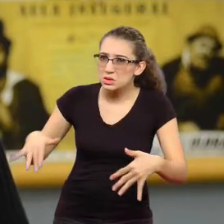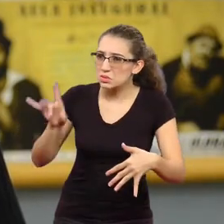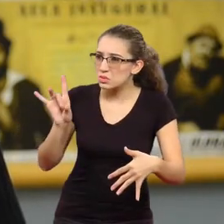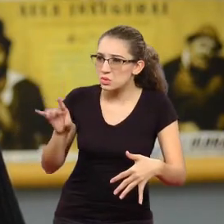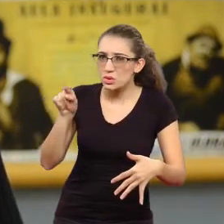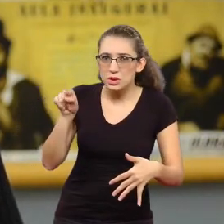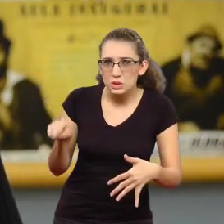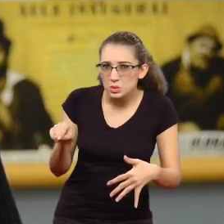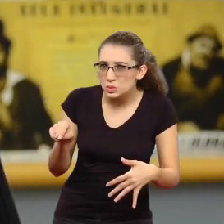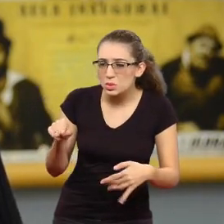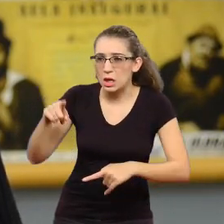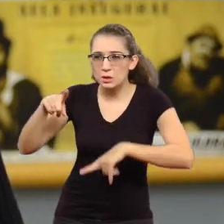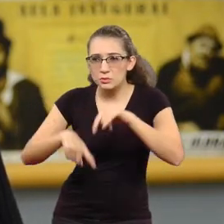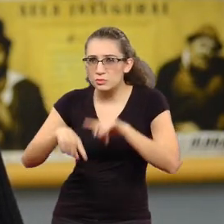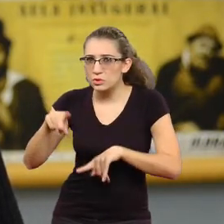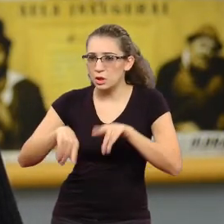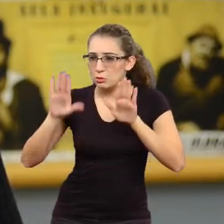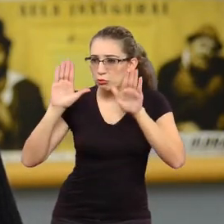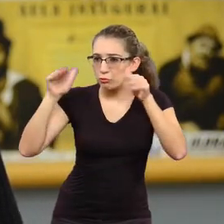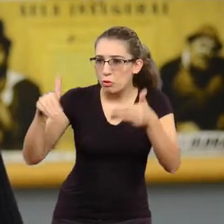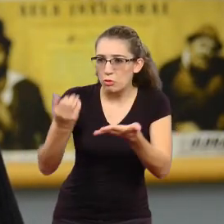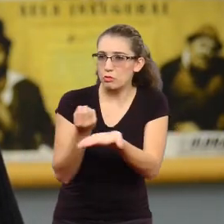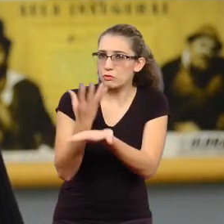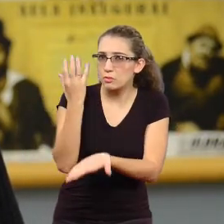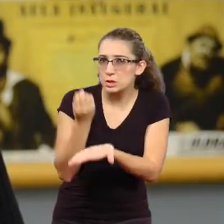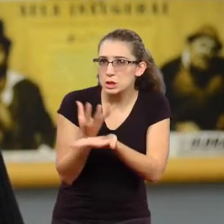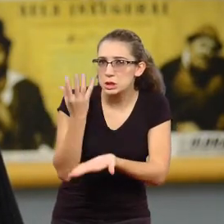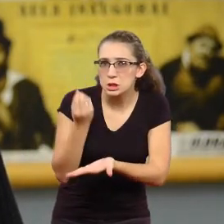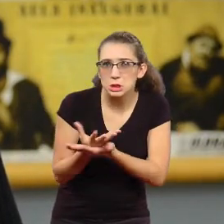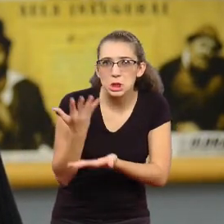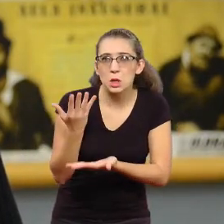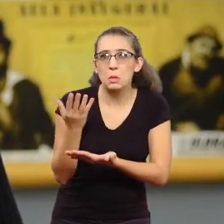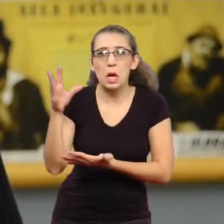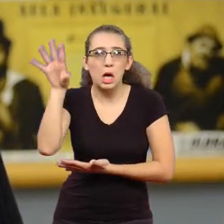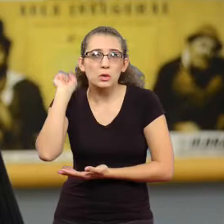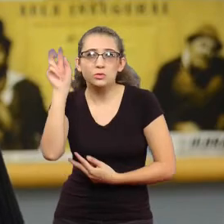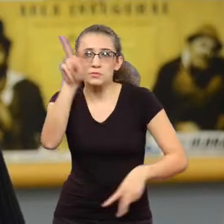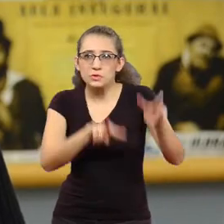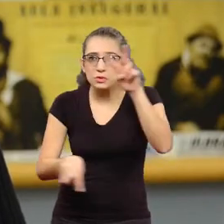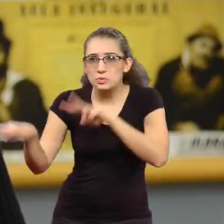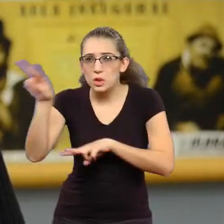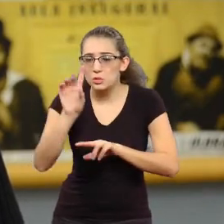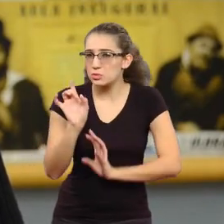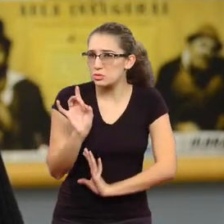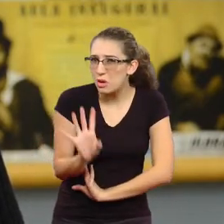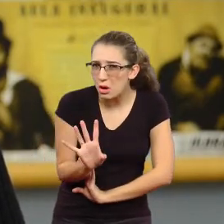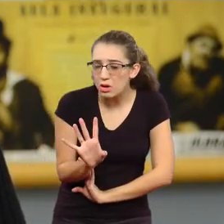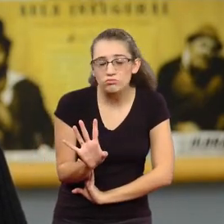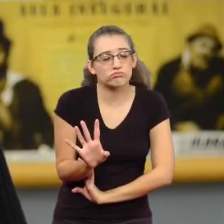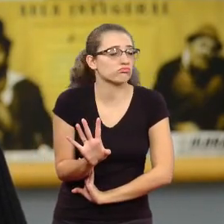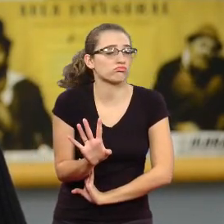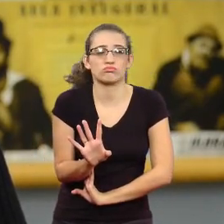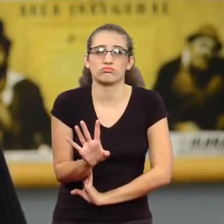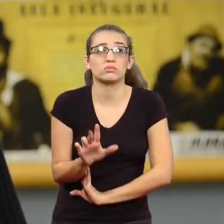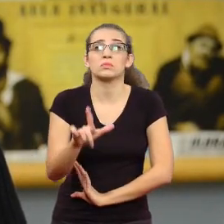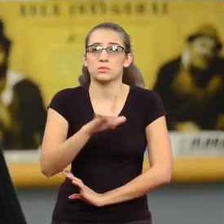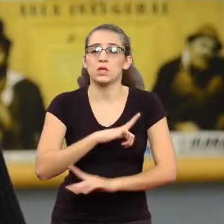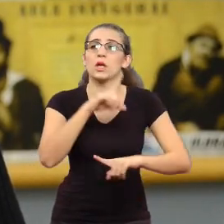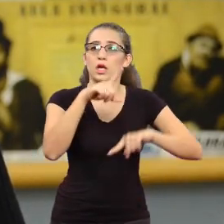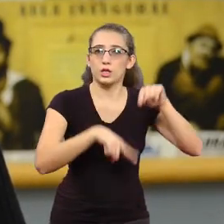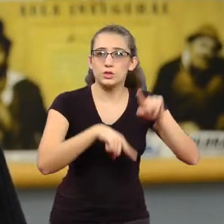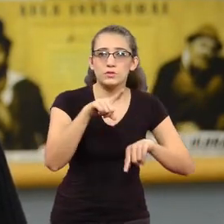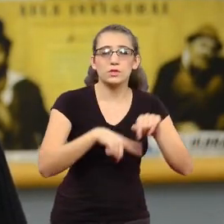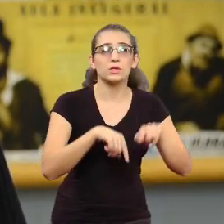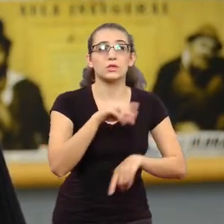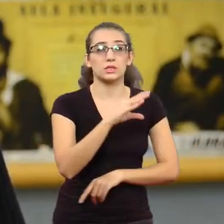se encerram, ou as atividades não se encerram só no programa de alfabetização audiovisual dos alunos. Nós também